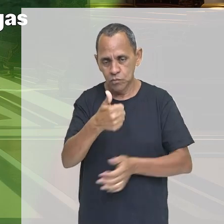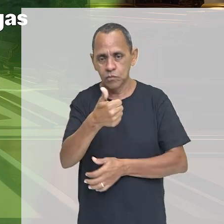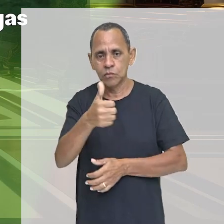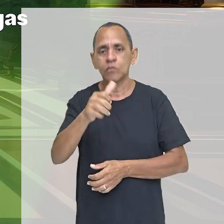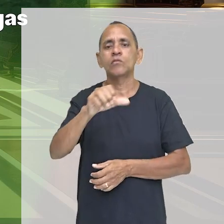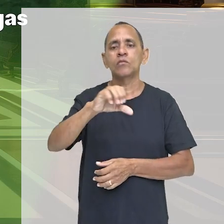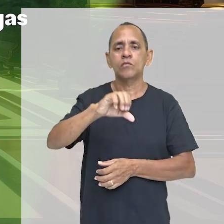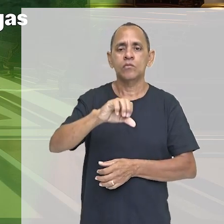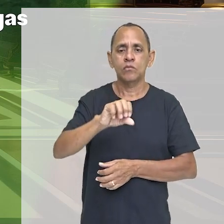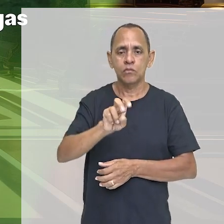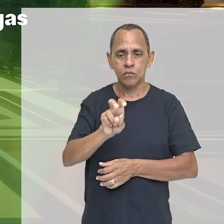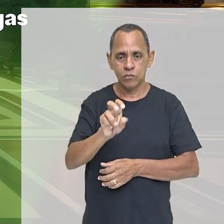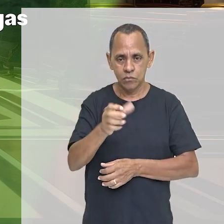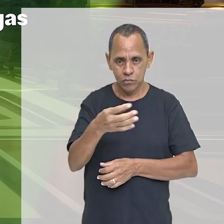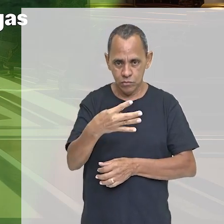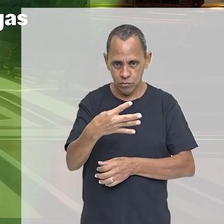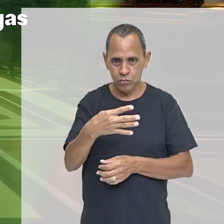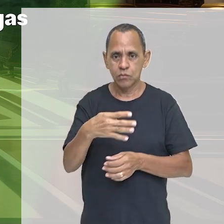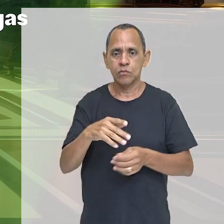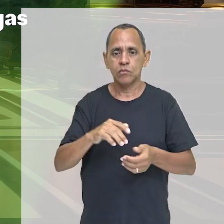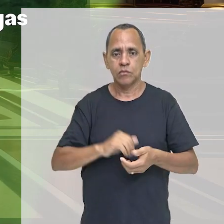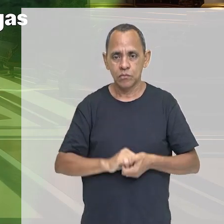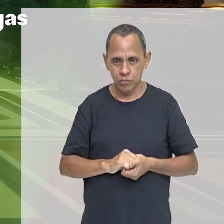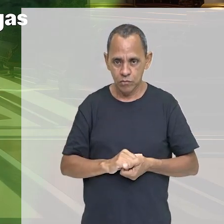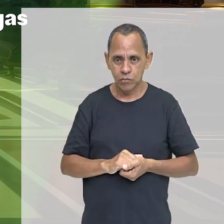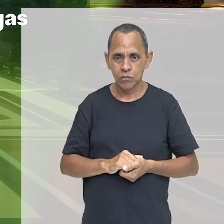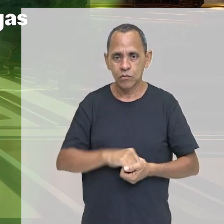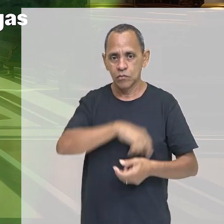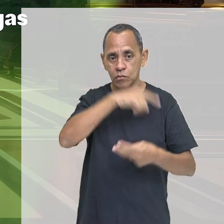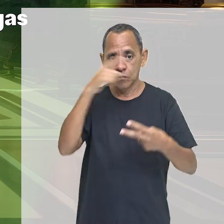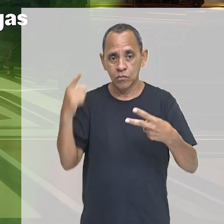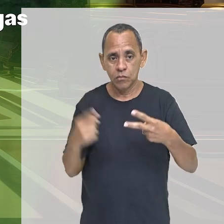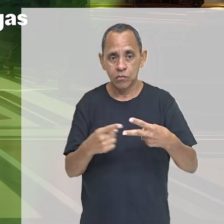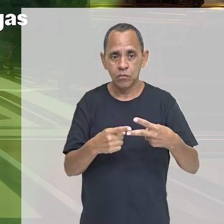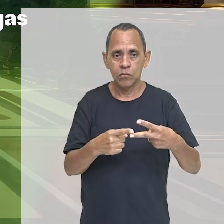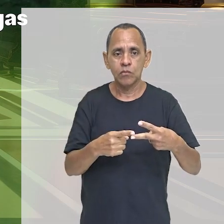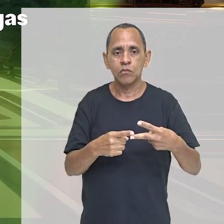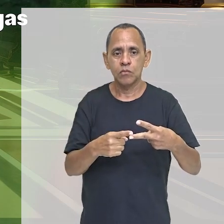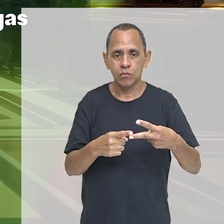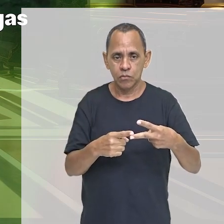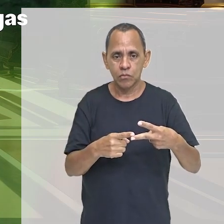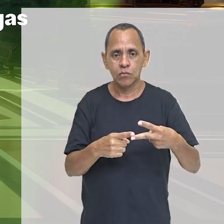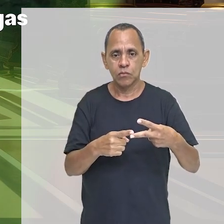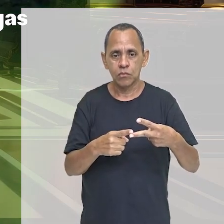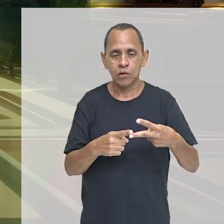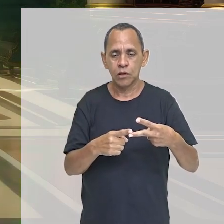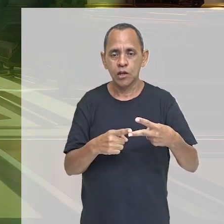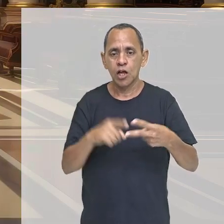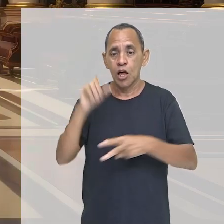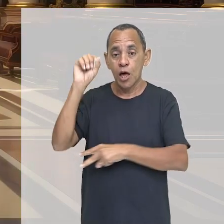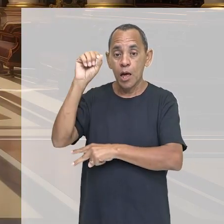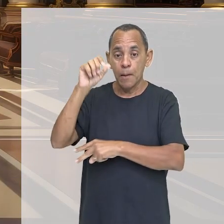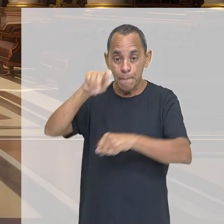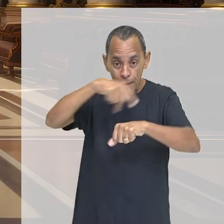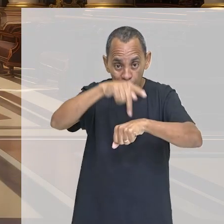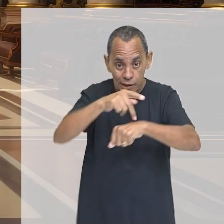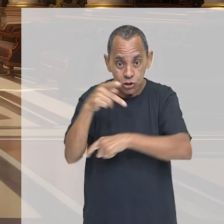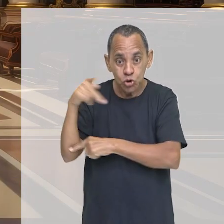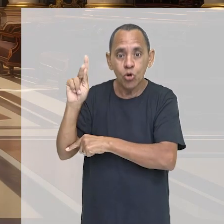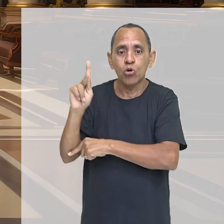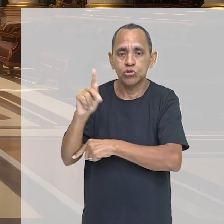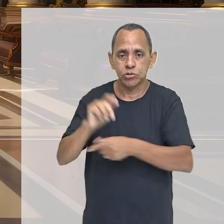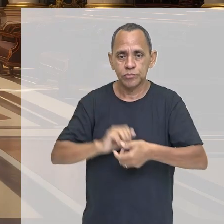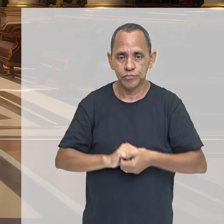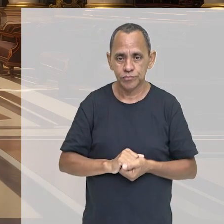1954. Temos aí, como exemplo, outro representante agora de outro país. Vamos conhecer?